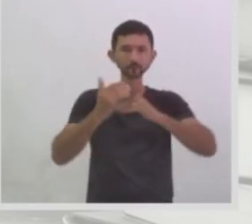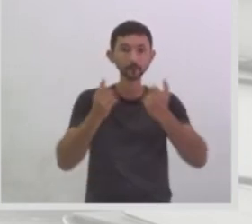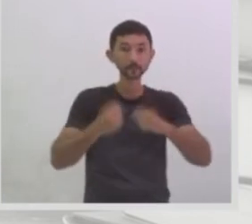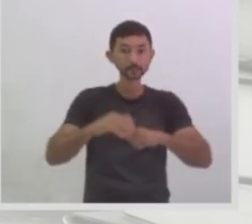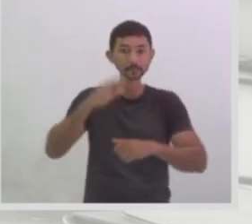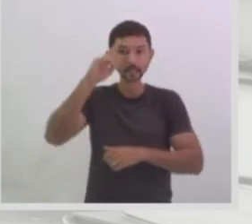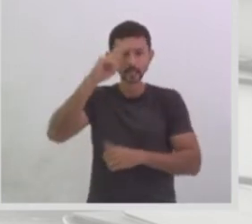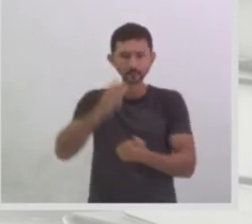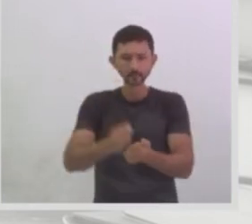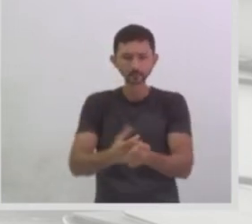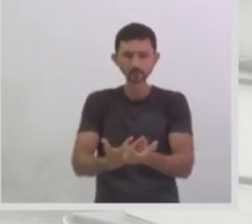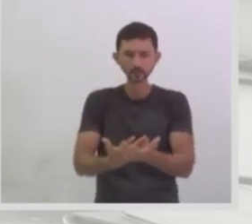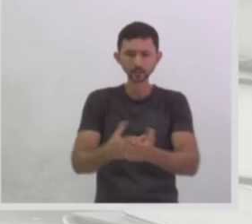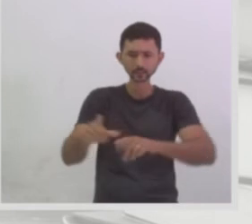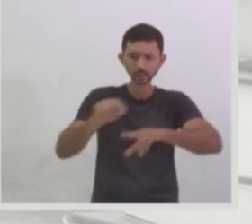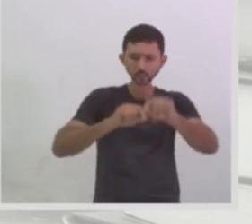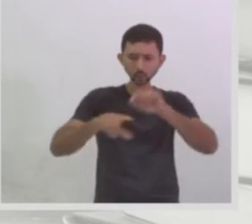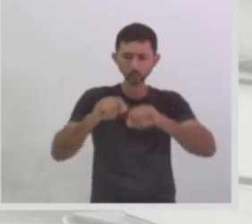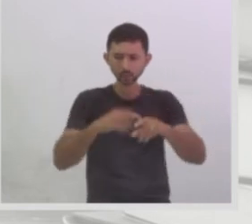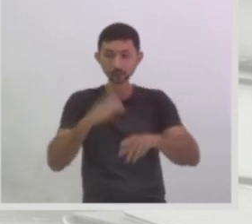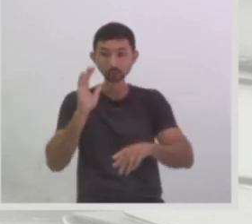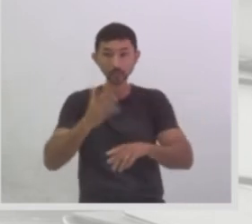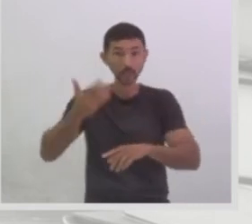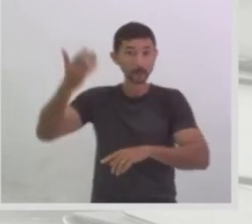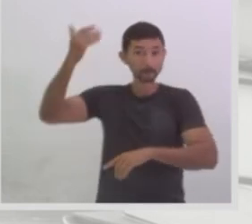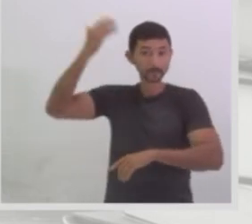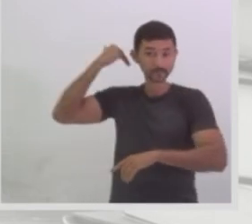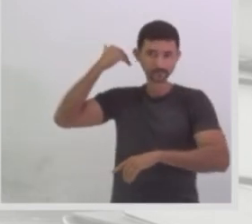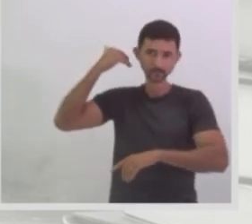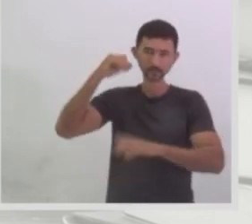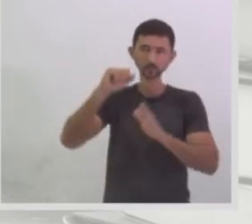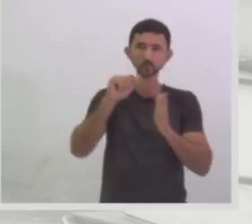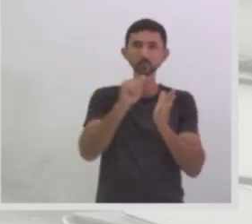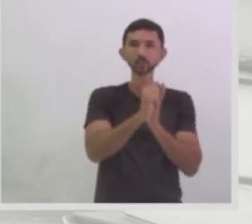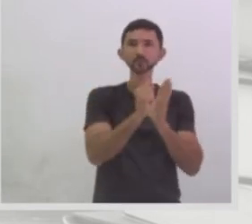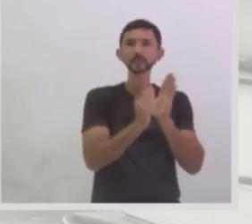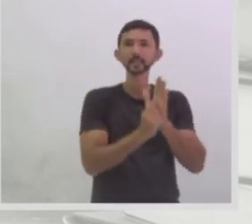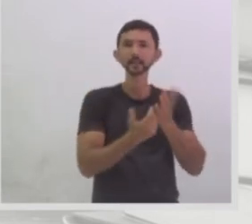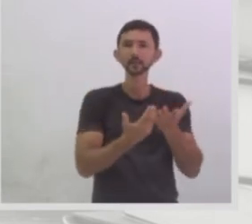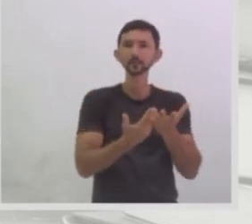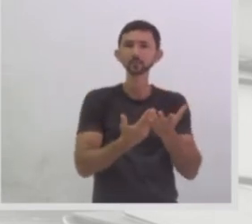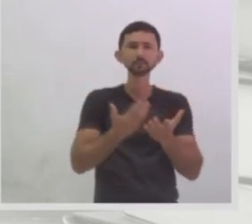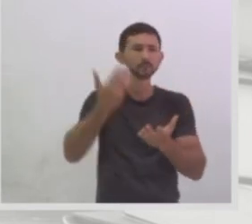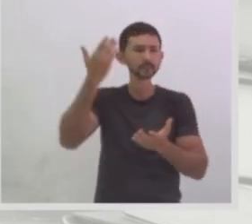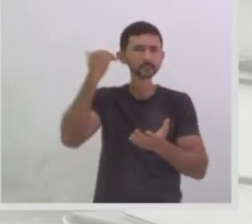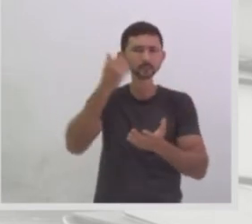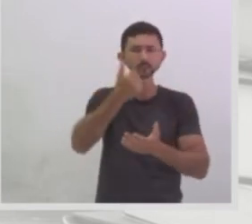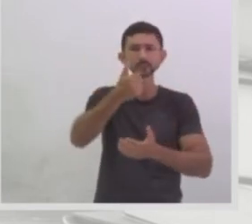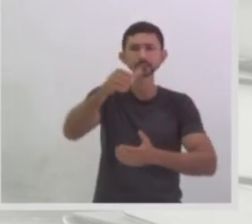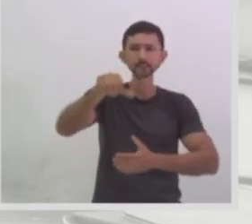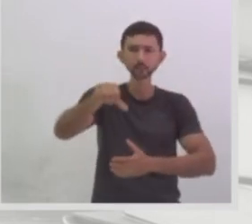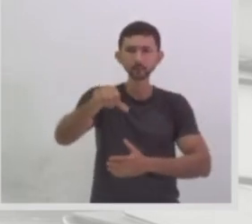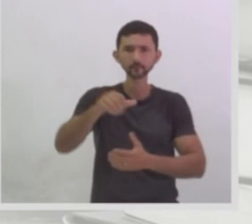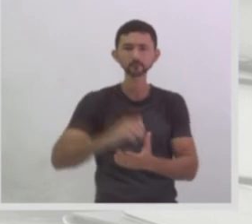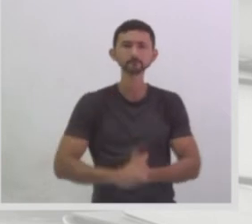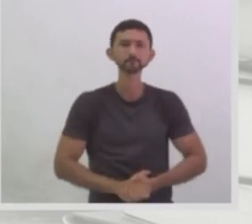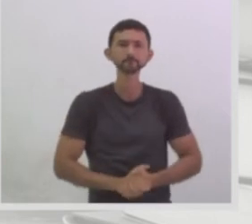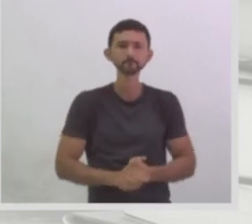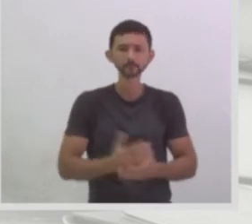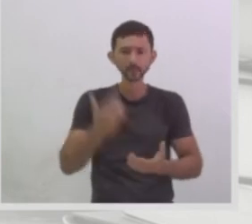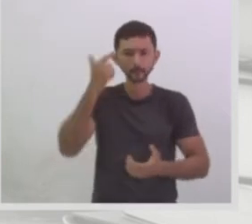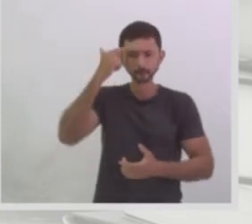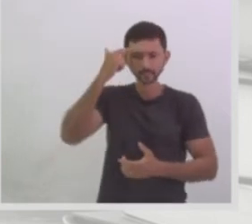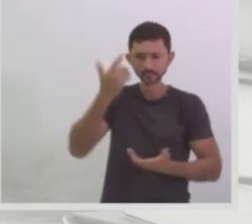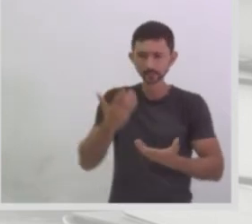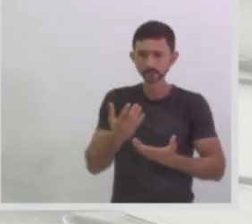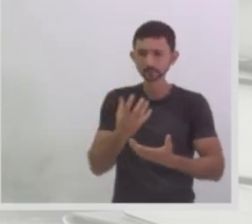noção de seleção artificial já existia no século XIX. Basta que você pense no aprimoramento das raças de